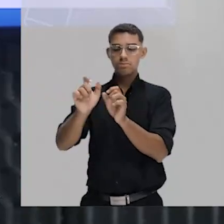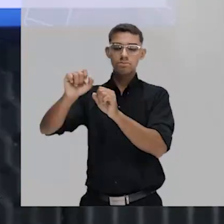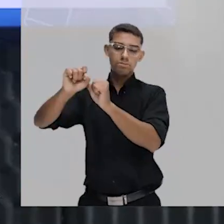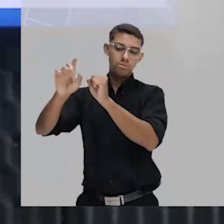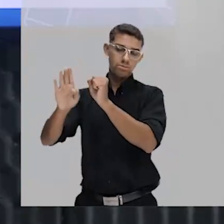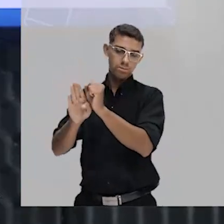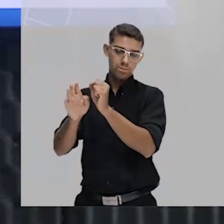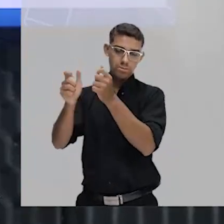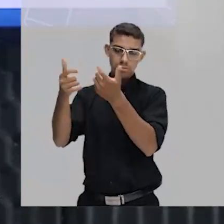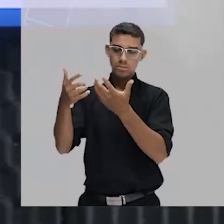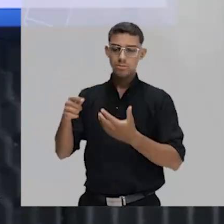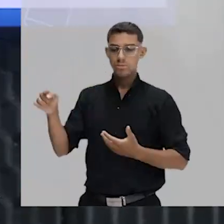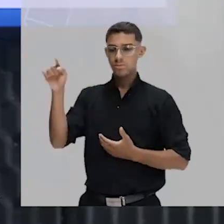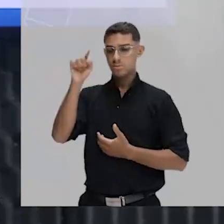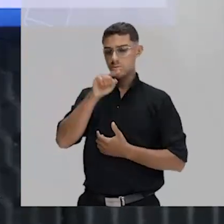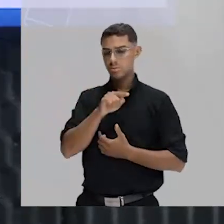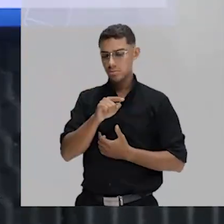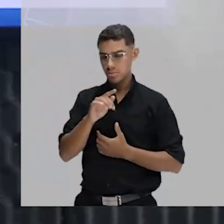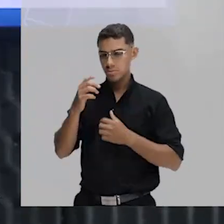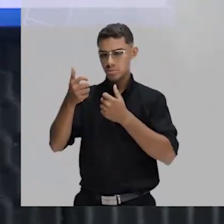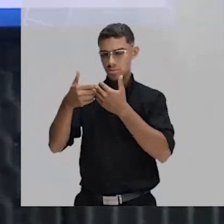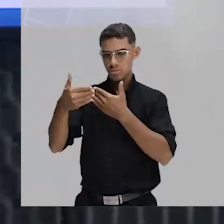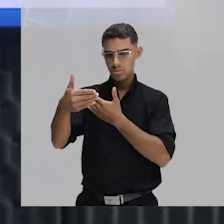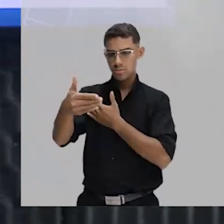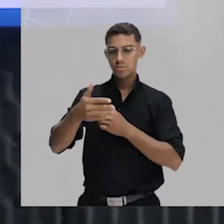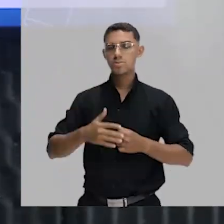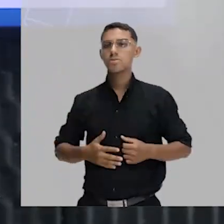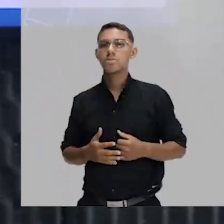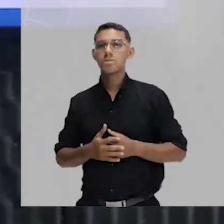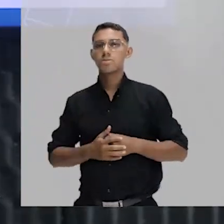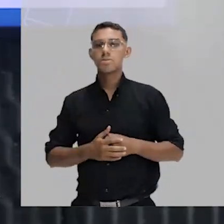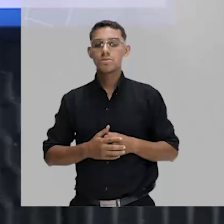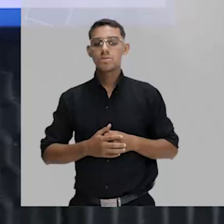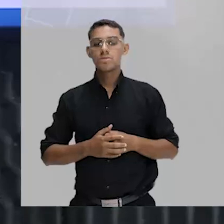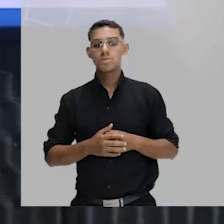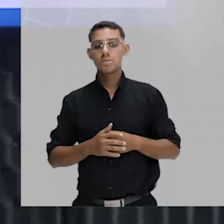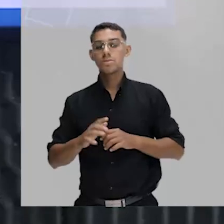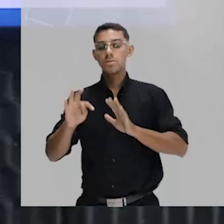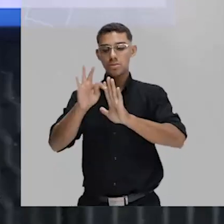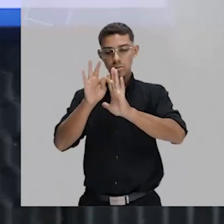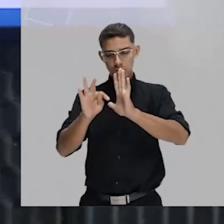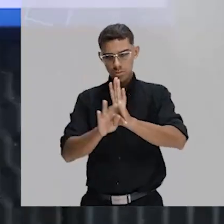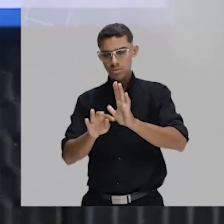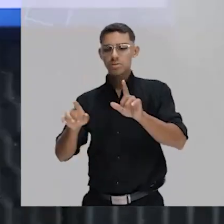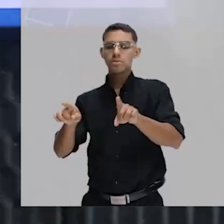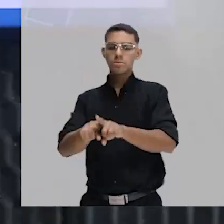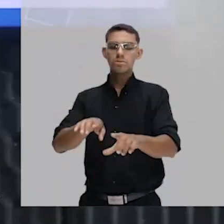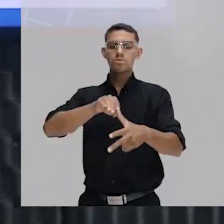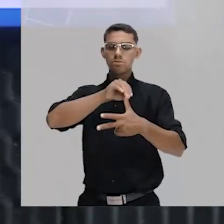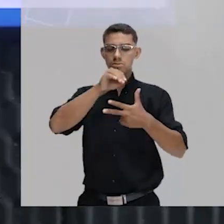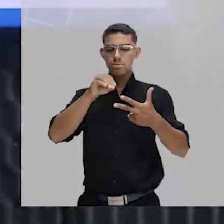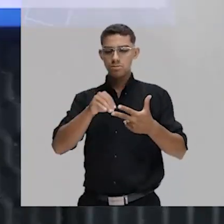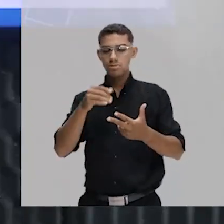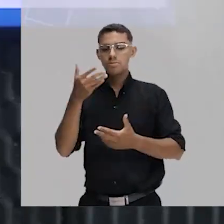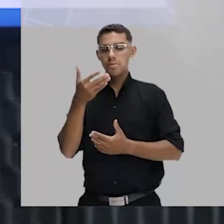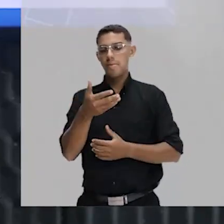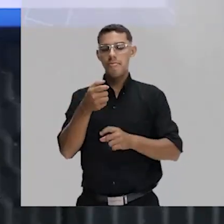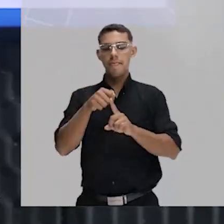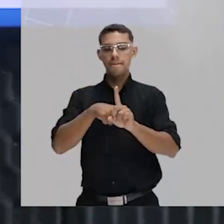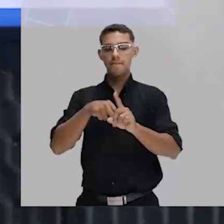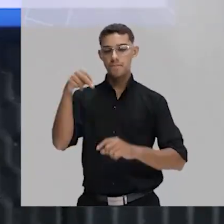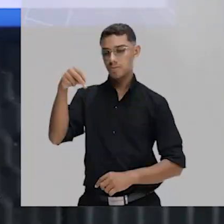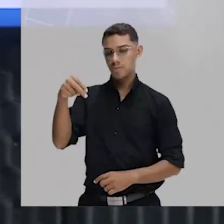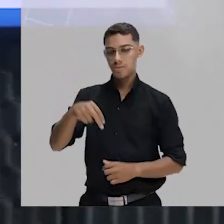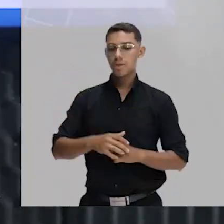e aí a gente vai já ver a classificação mais adiante. Outro texto que também é desse mesmo Enem, né? O processo é o